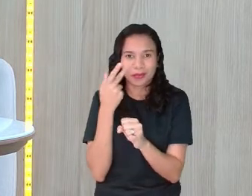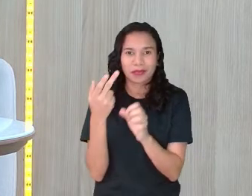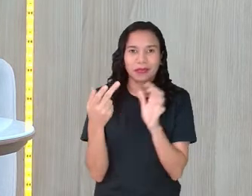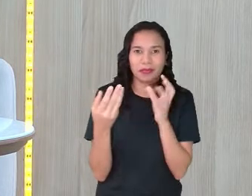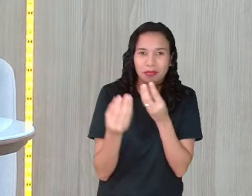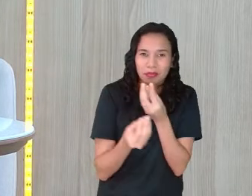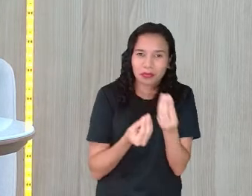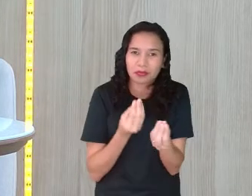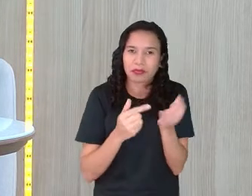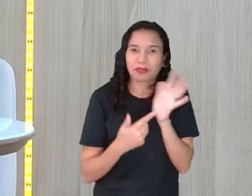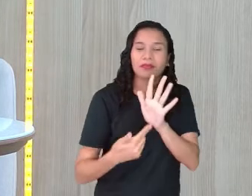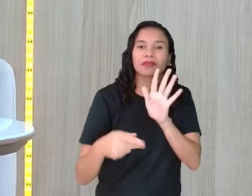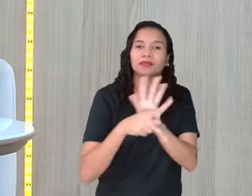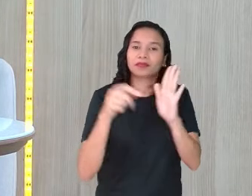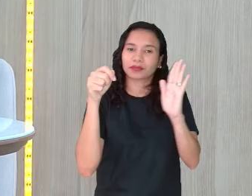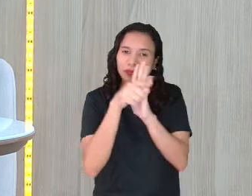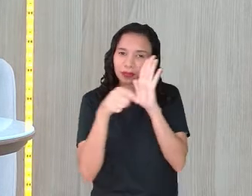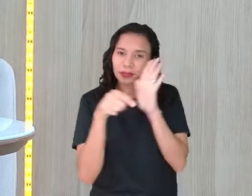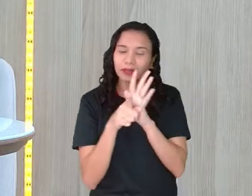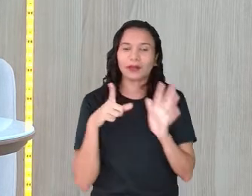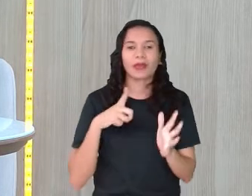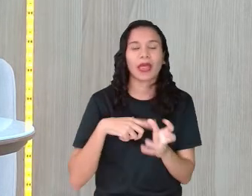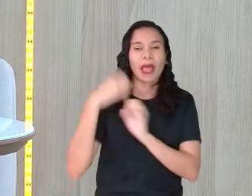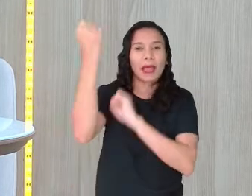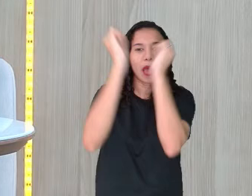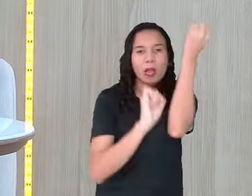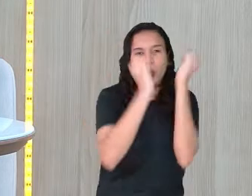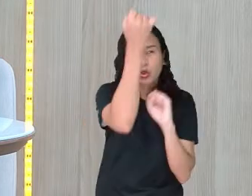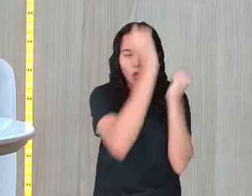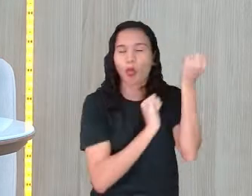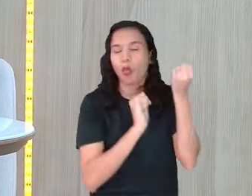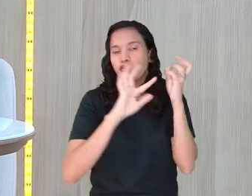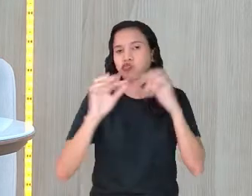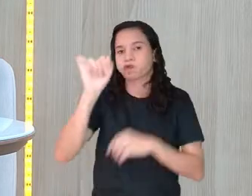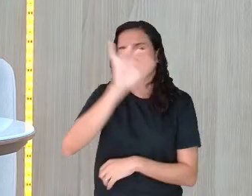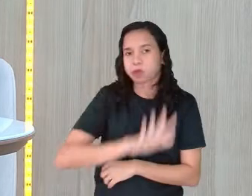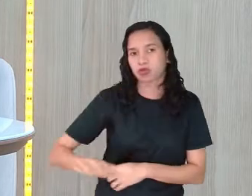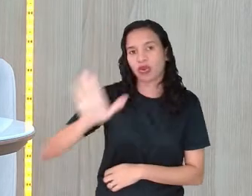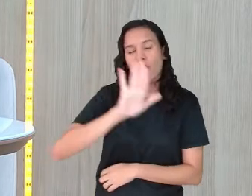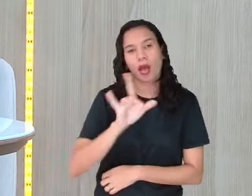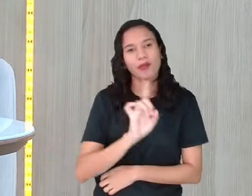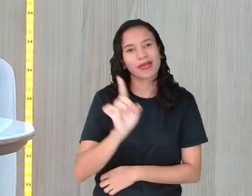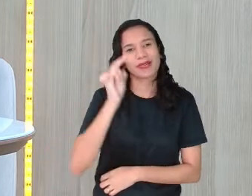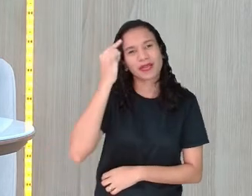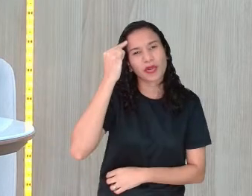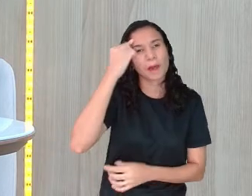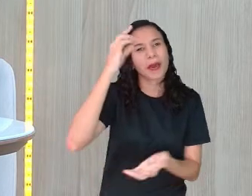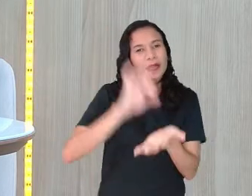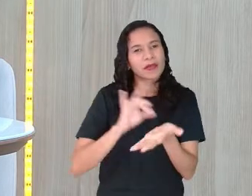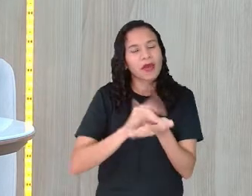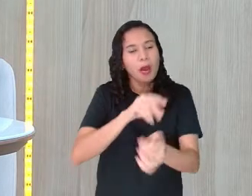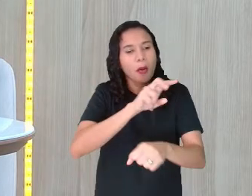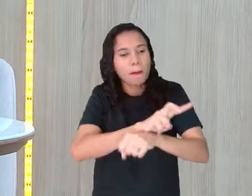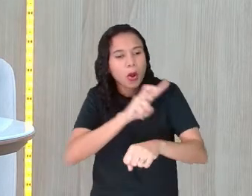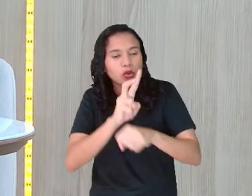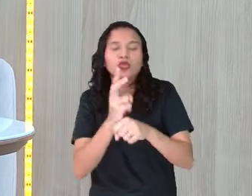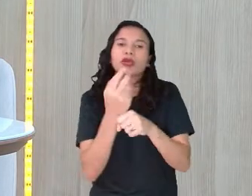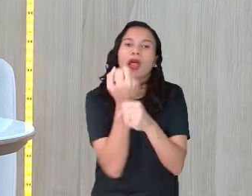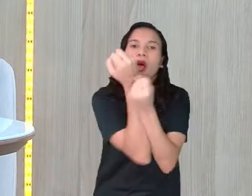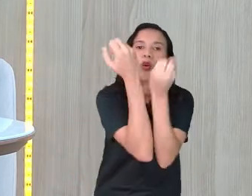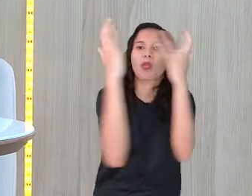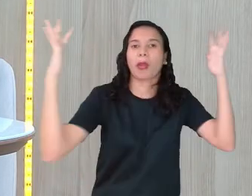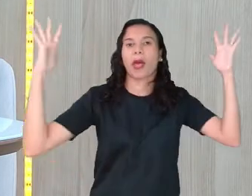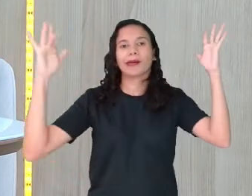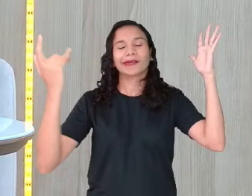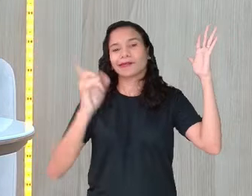partir dessa questão aí das indústrias e tudo mais, e a gente não pensar na preservação do meio ambiente, a gente